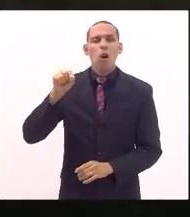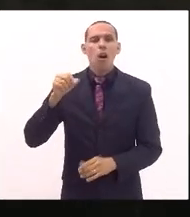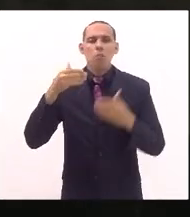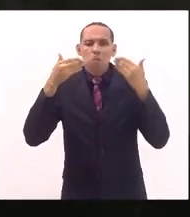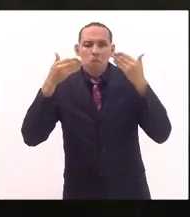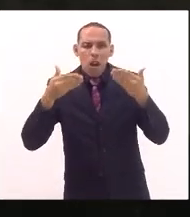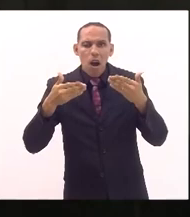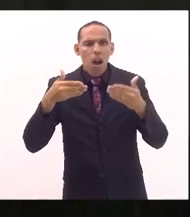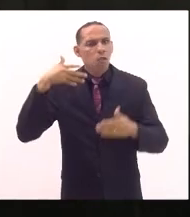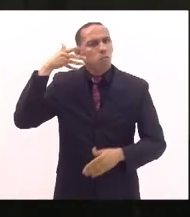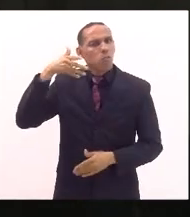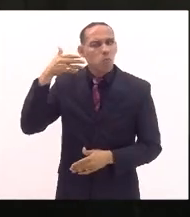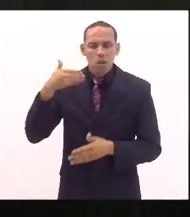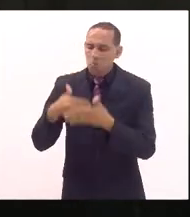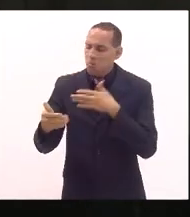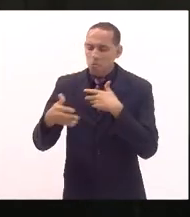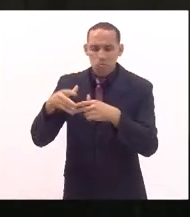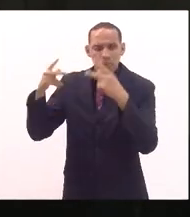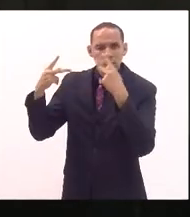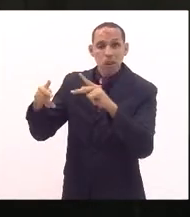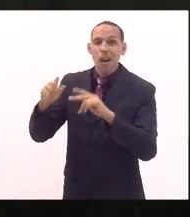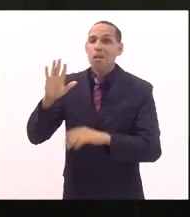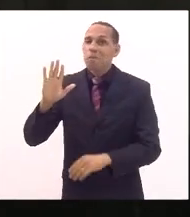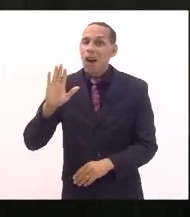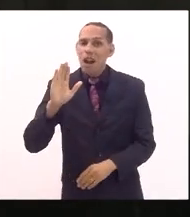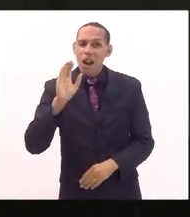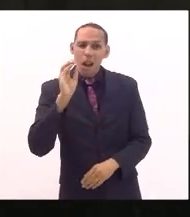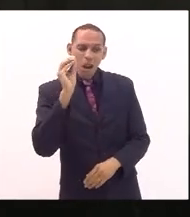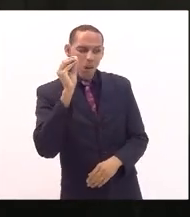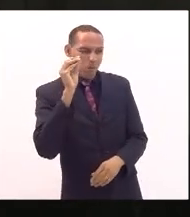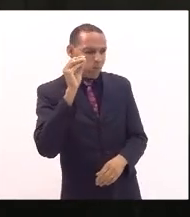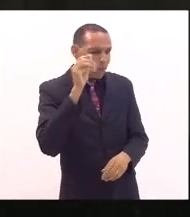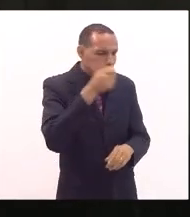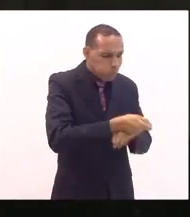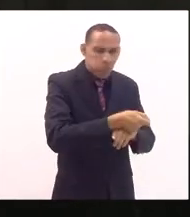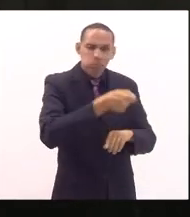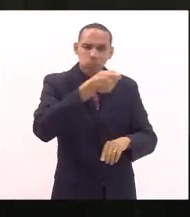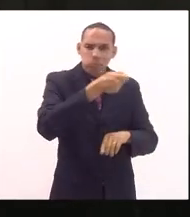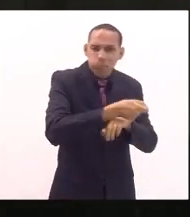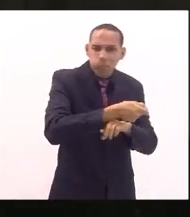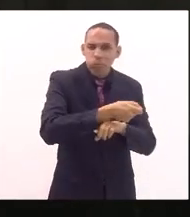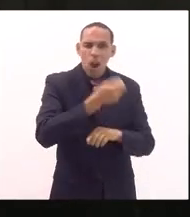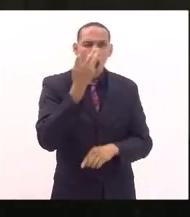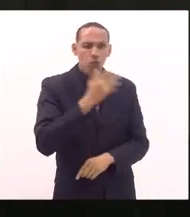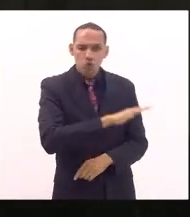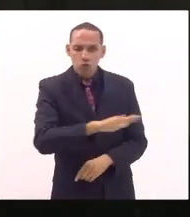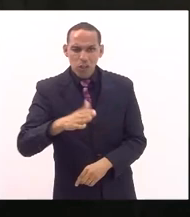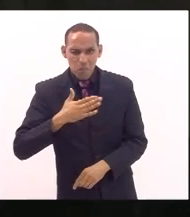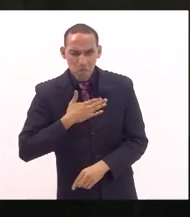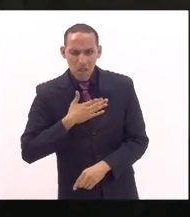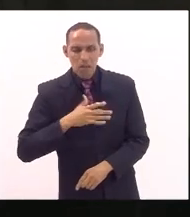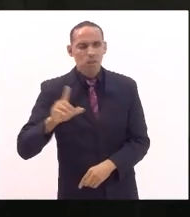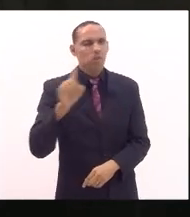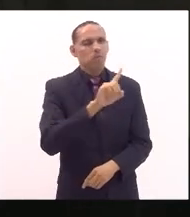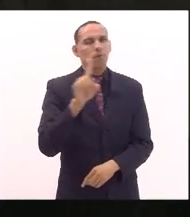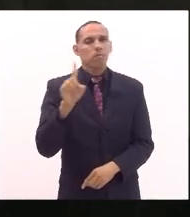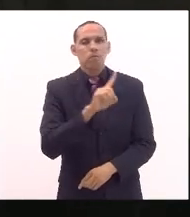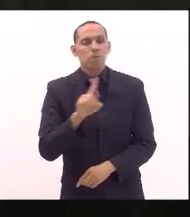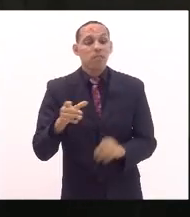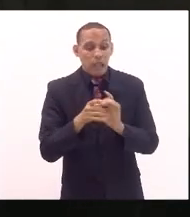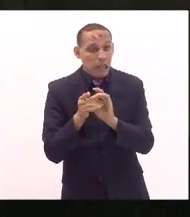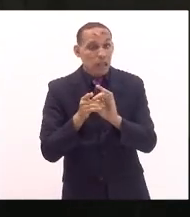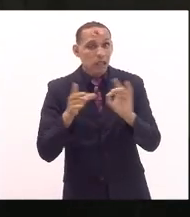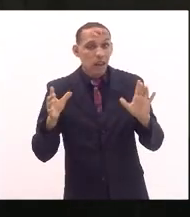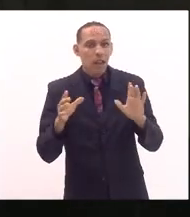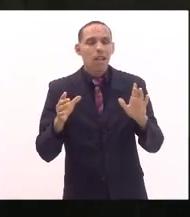manifestação do discurso que ele queira mas não em ponha as minhas crianças isso a liberdade de